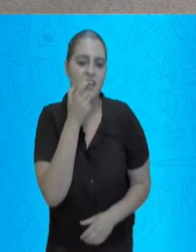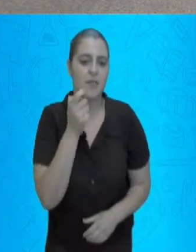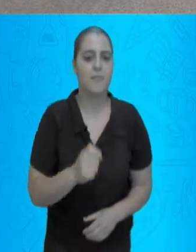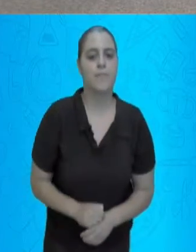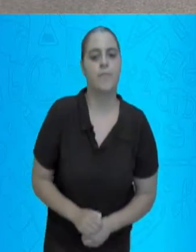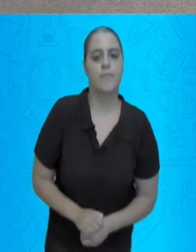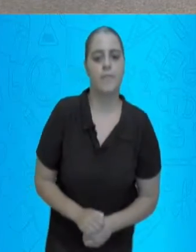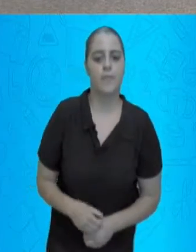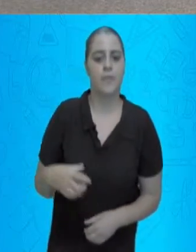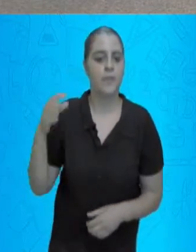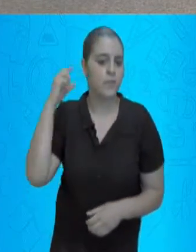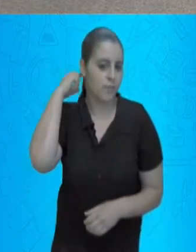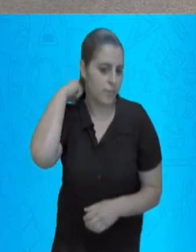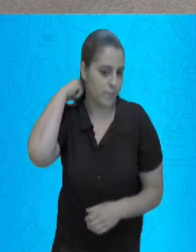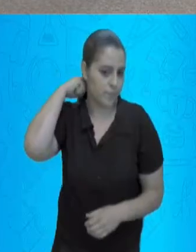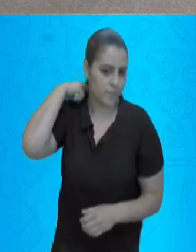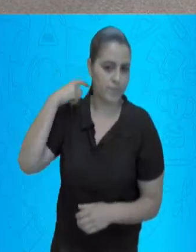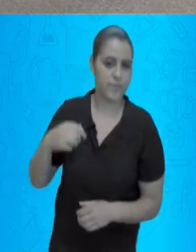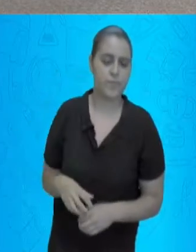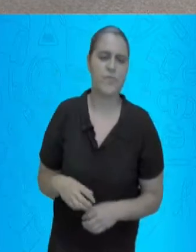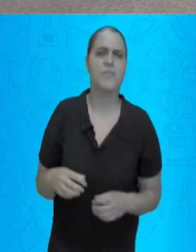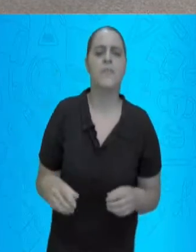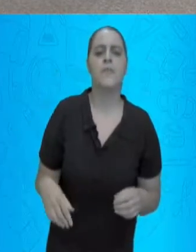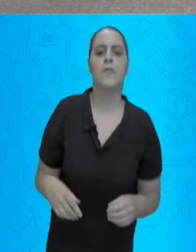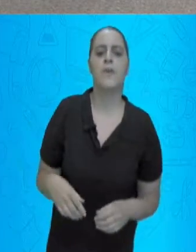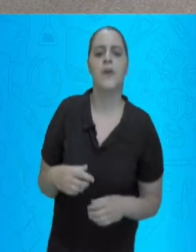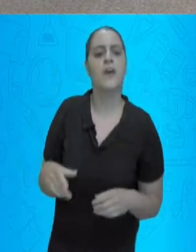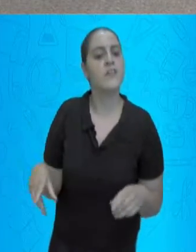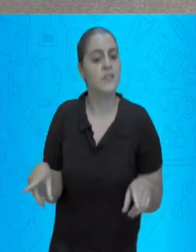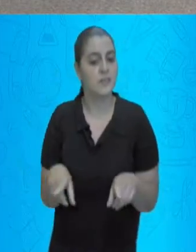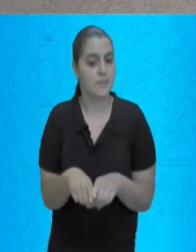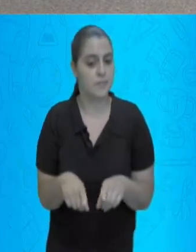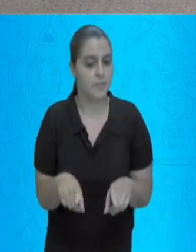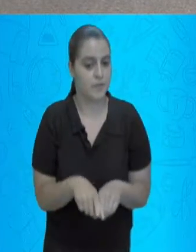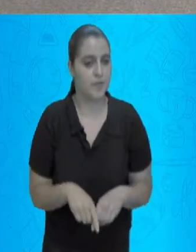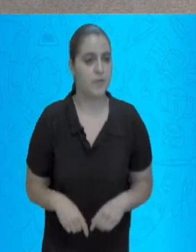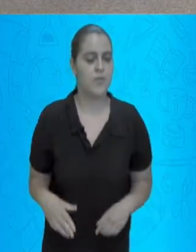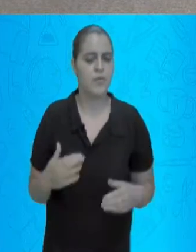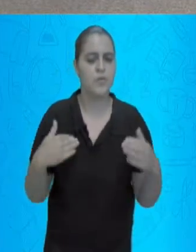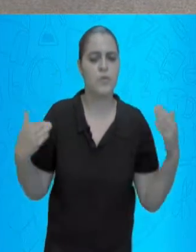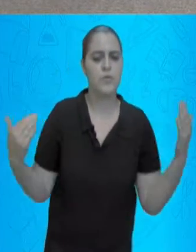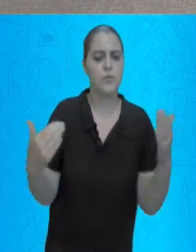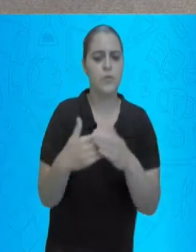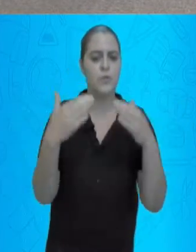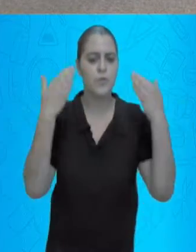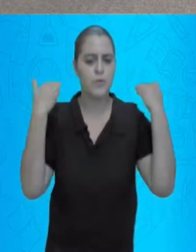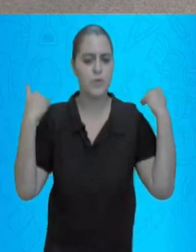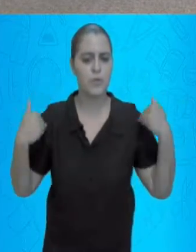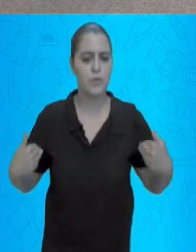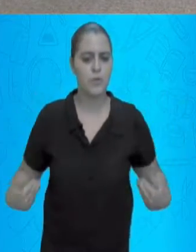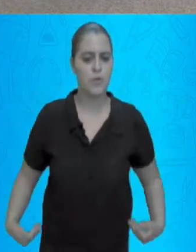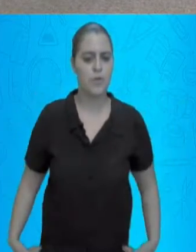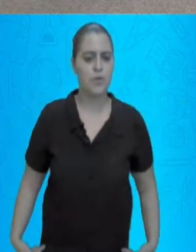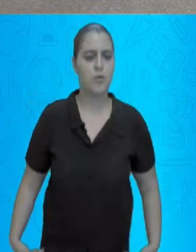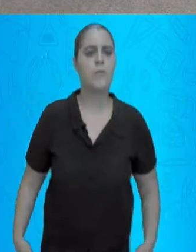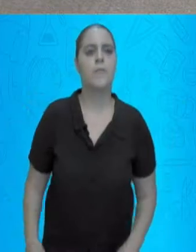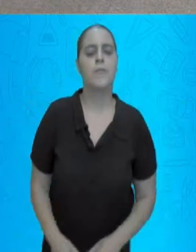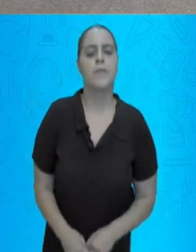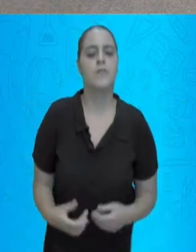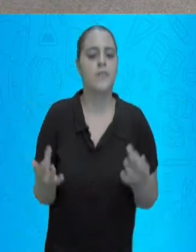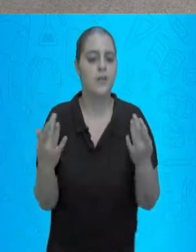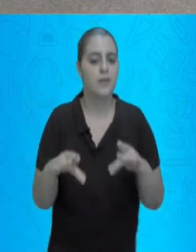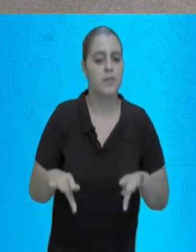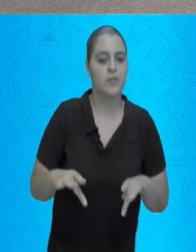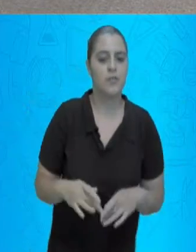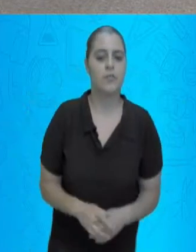dentes, troncos, às vezes até todo o corpo são